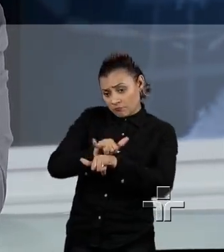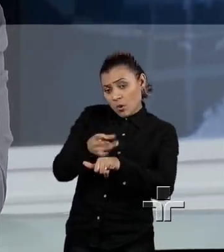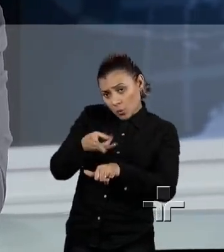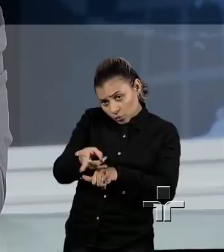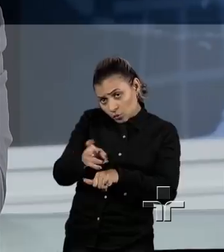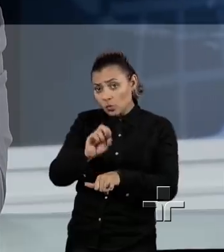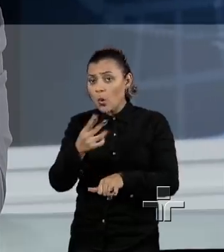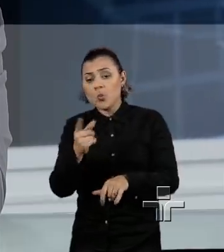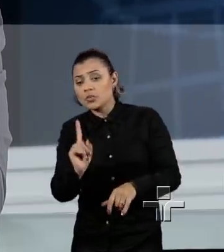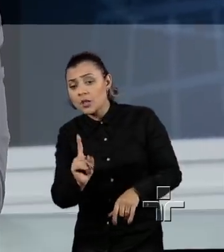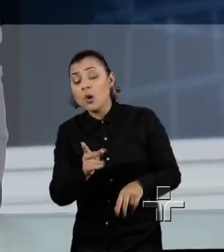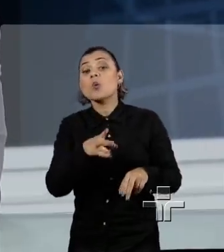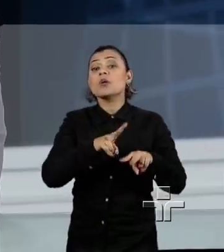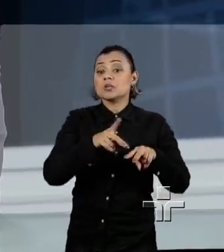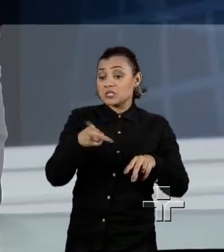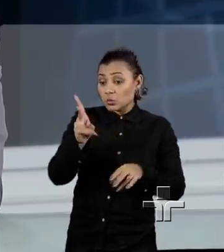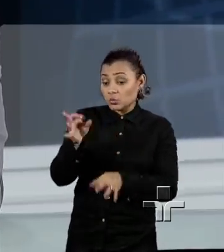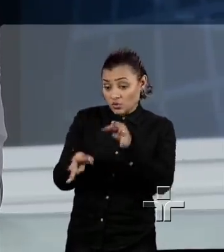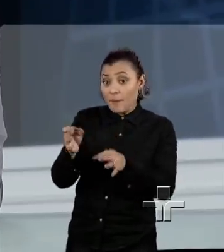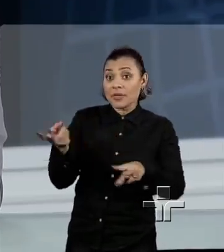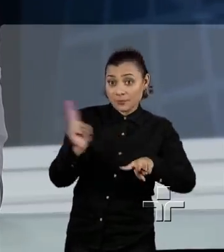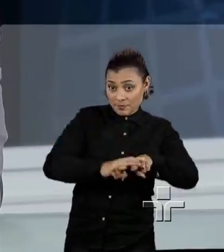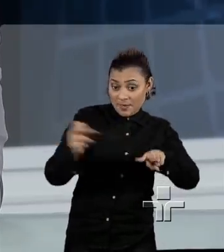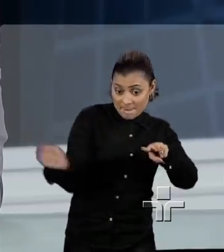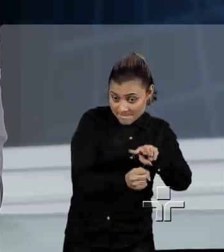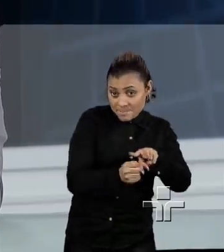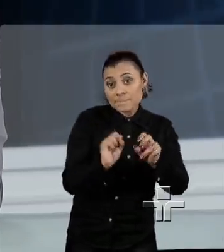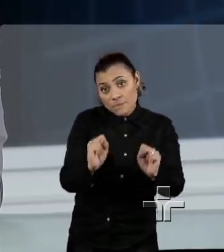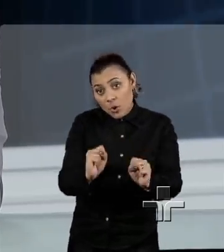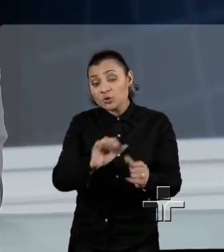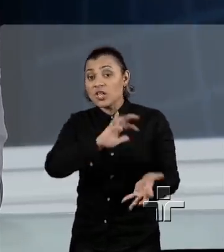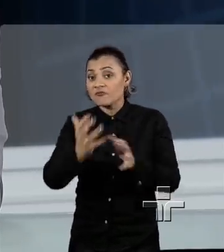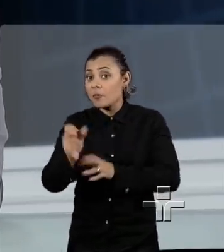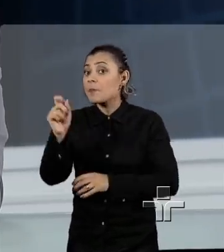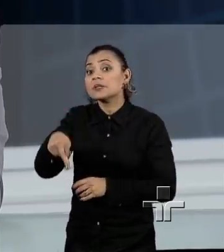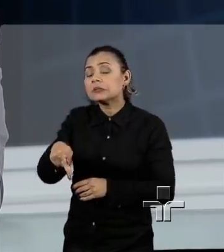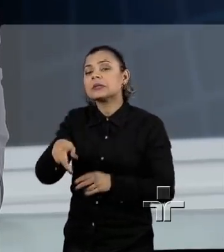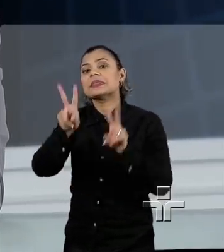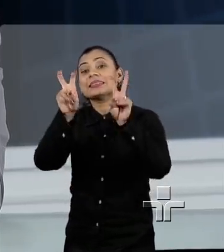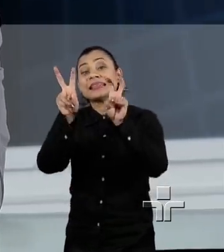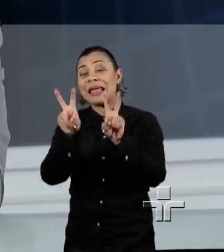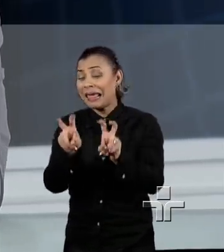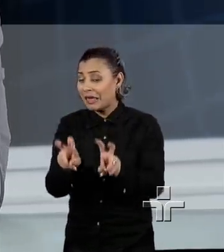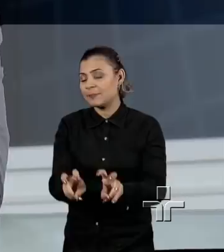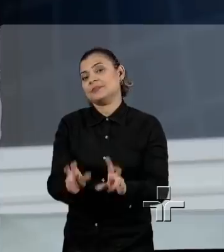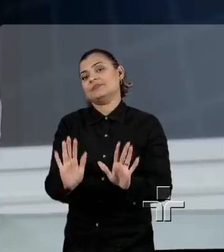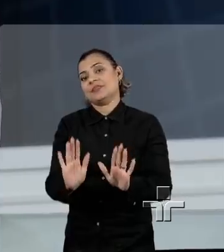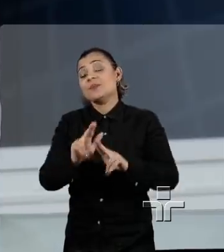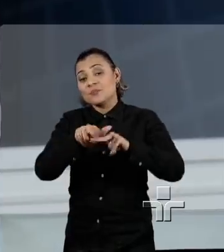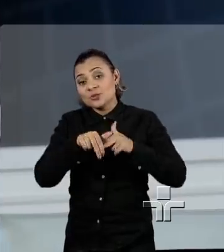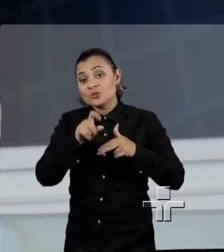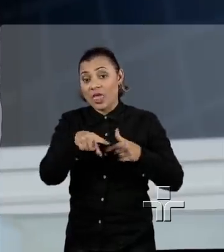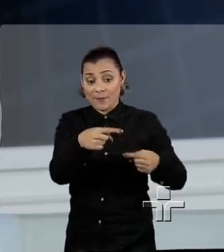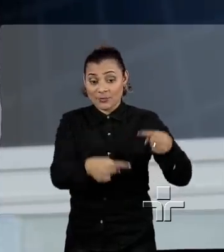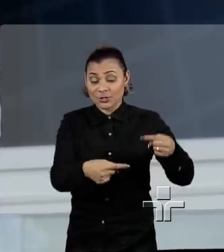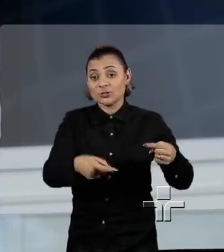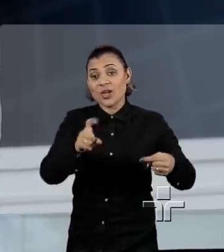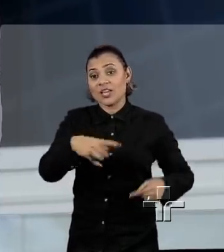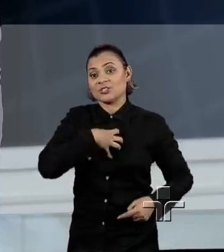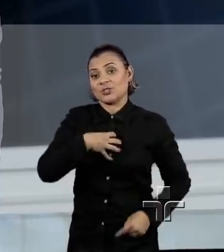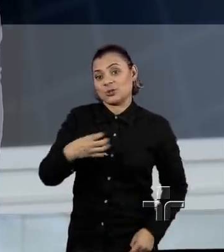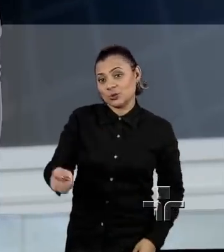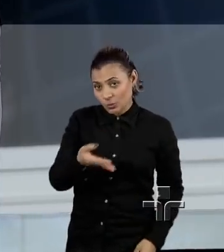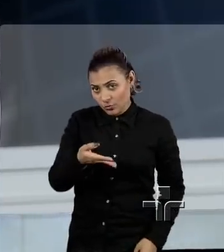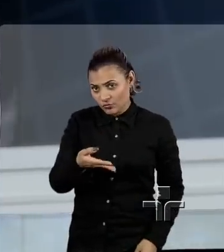ou não em segunda instância, reforma ou não a Previdência. E isso é um processo novo para o Brasil. Vamos lembrar